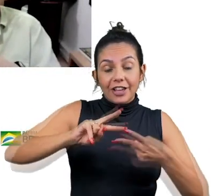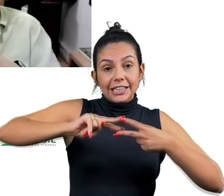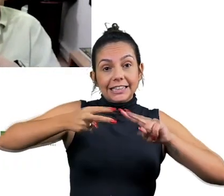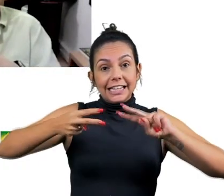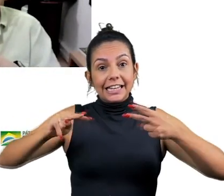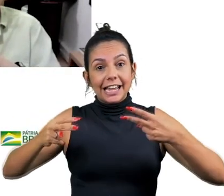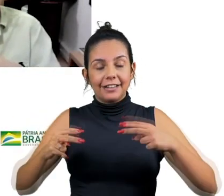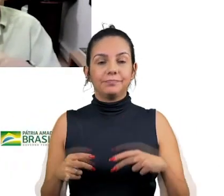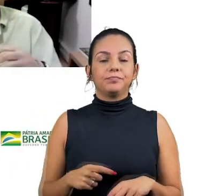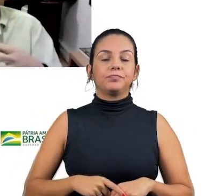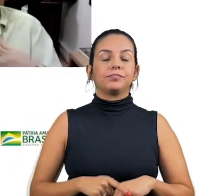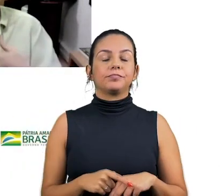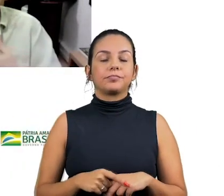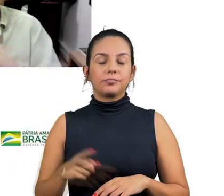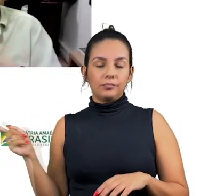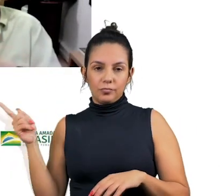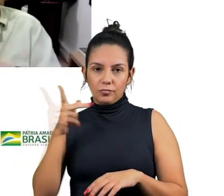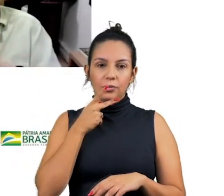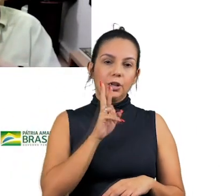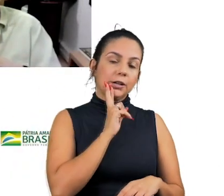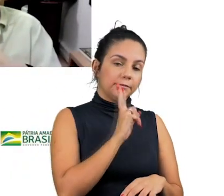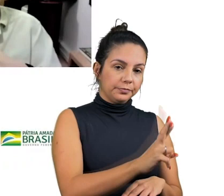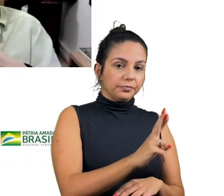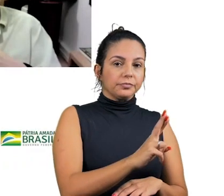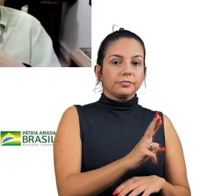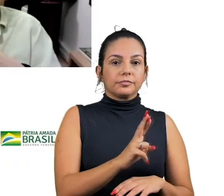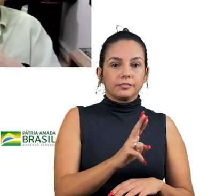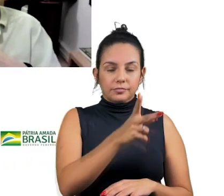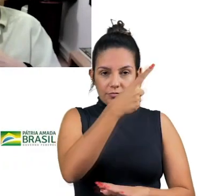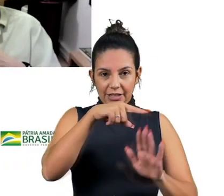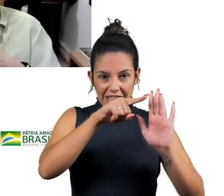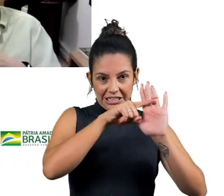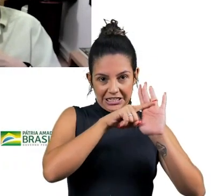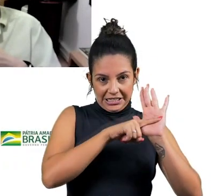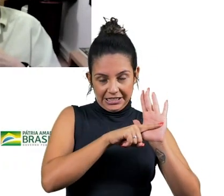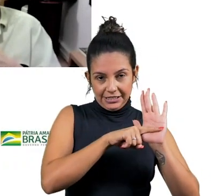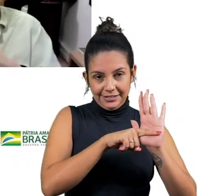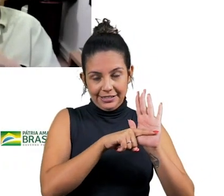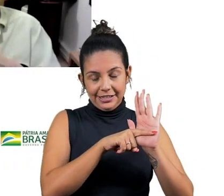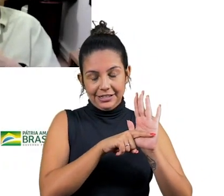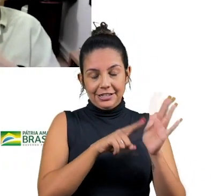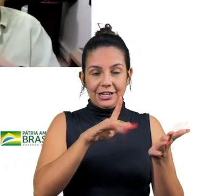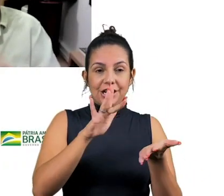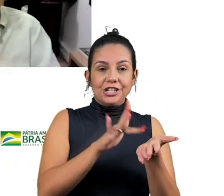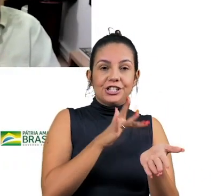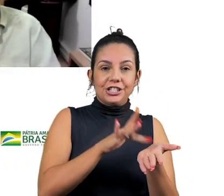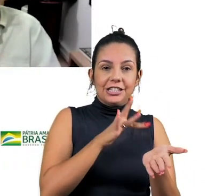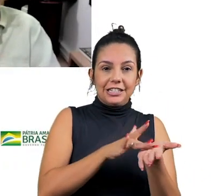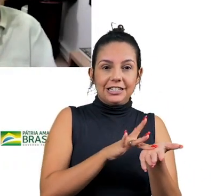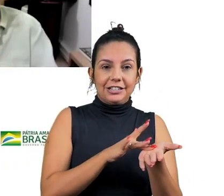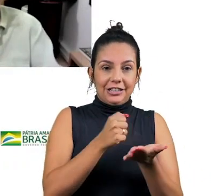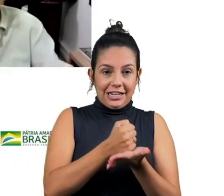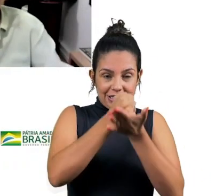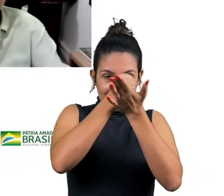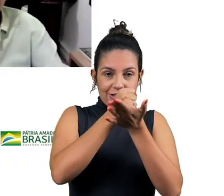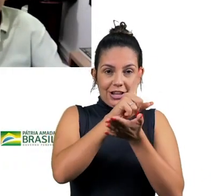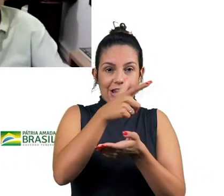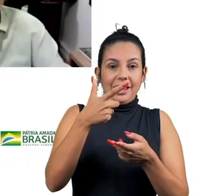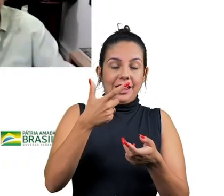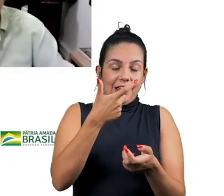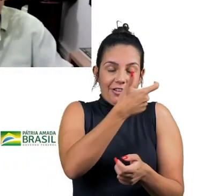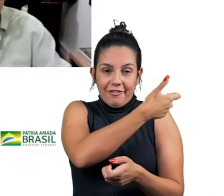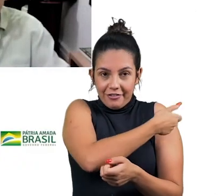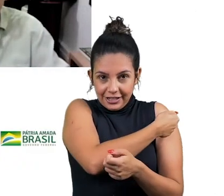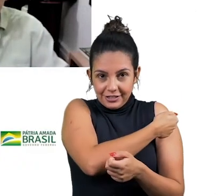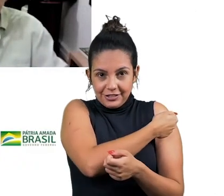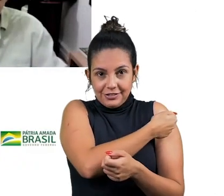os negacionistas jogam na questão da digitalização da salvação, que é a vacina,